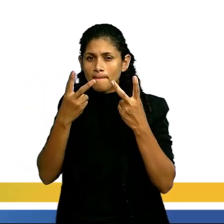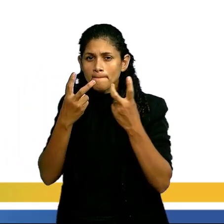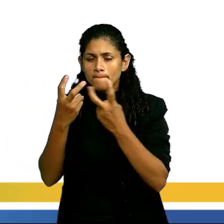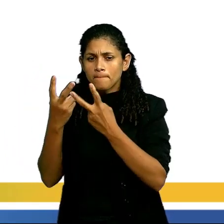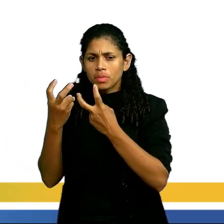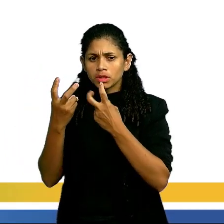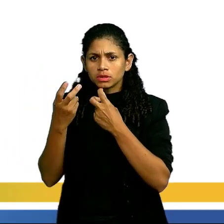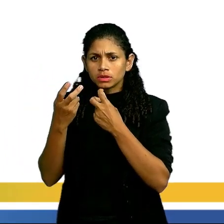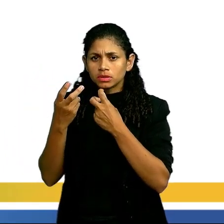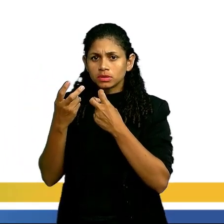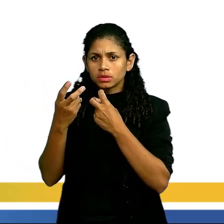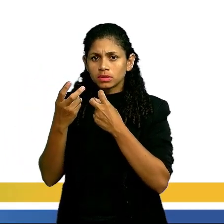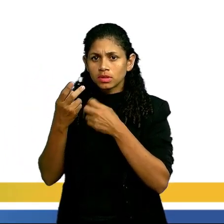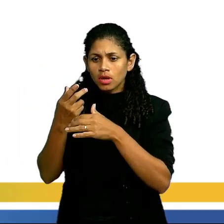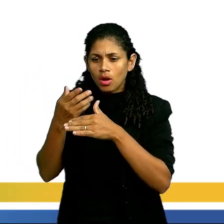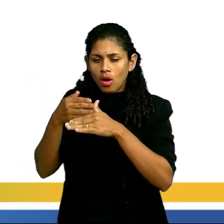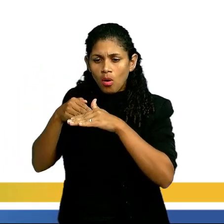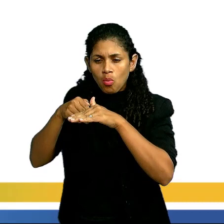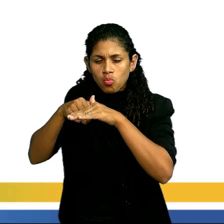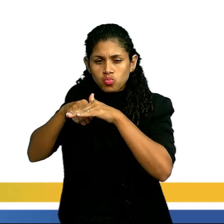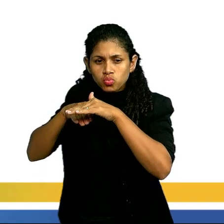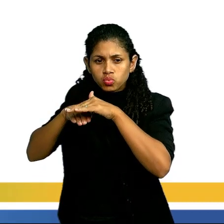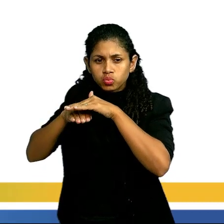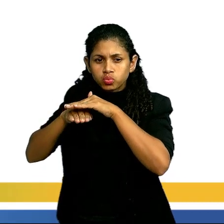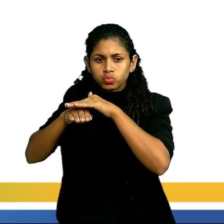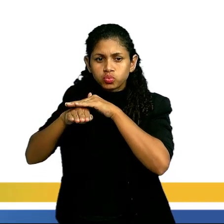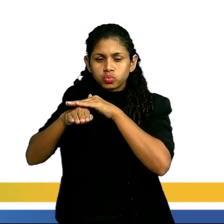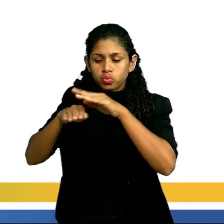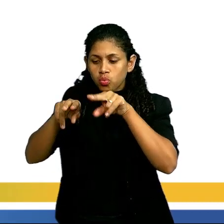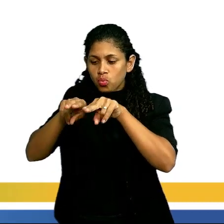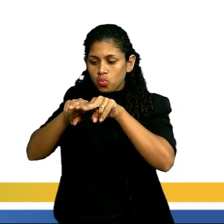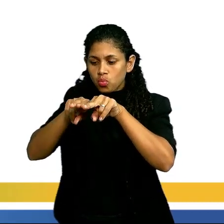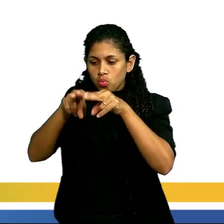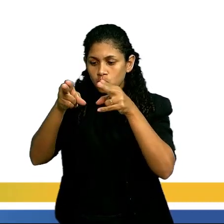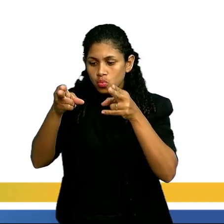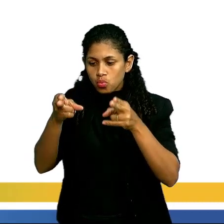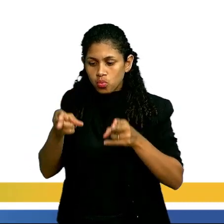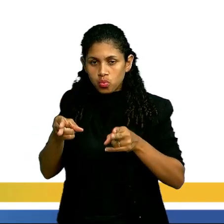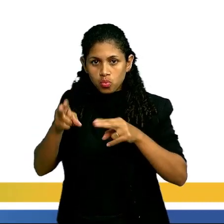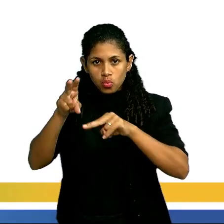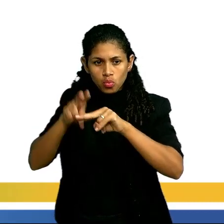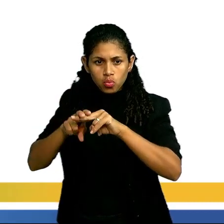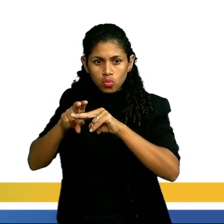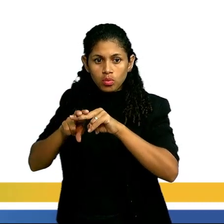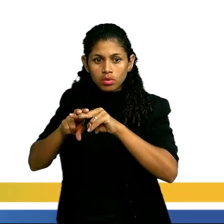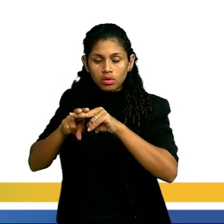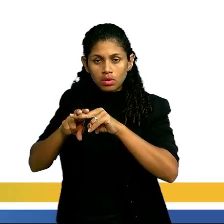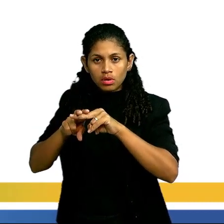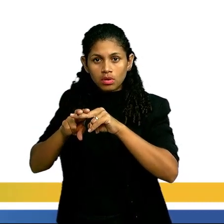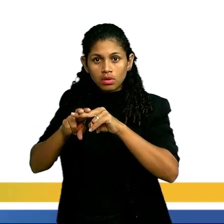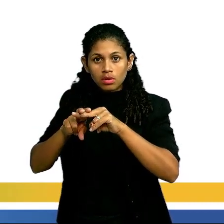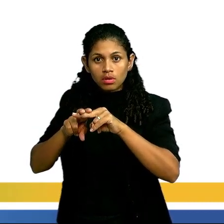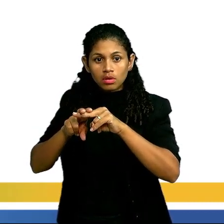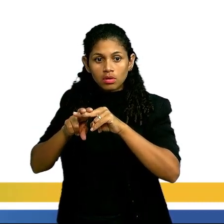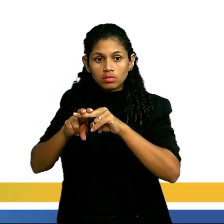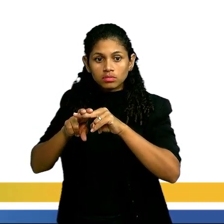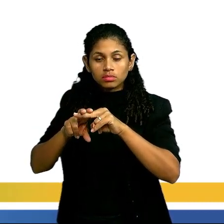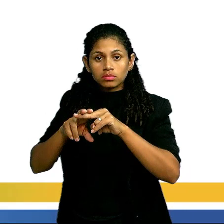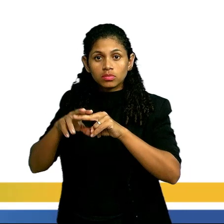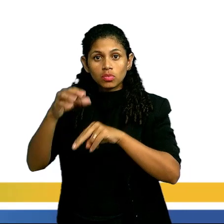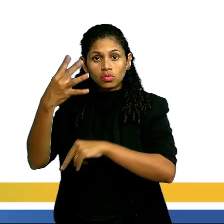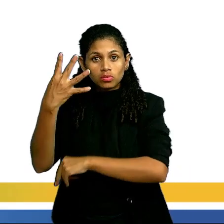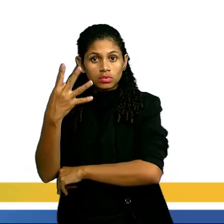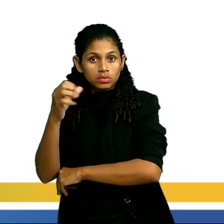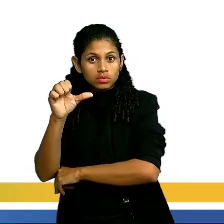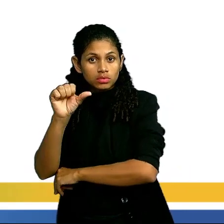Olha a profundidade do banco, do assento, 480 milímetros. Então, a largura de um lado, a mesma